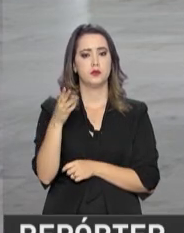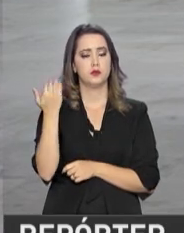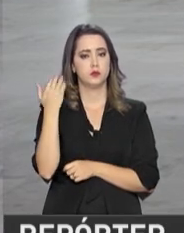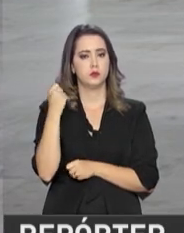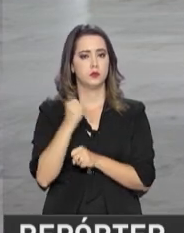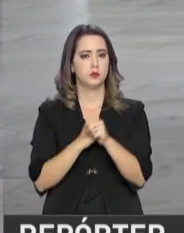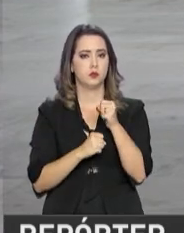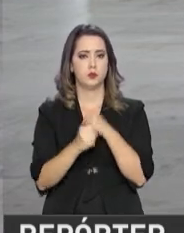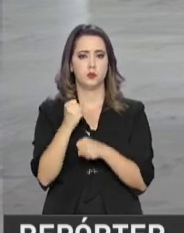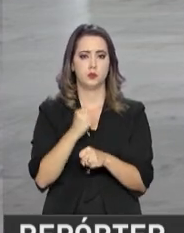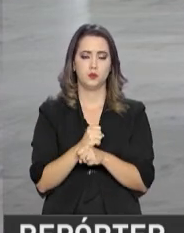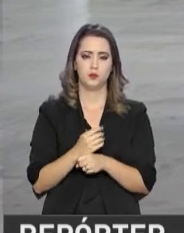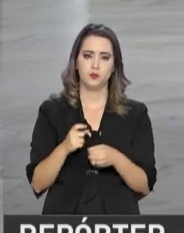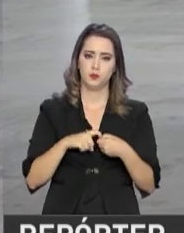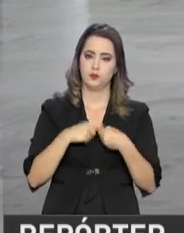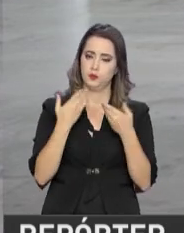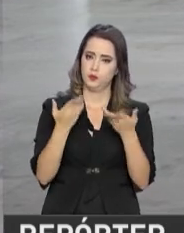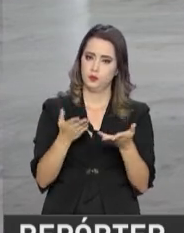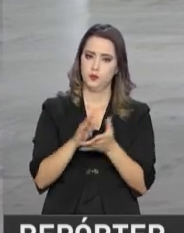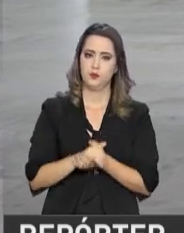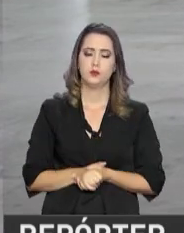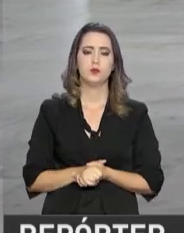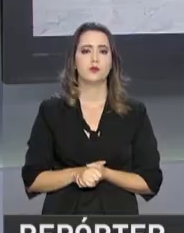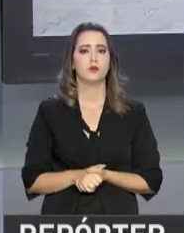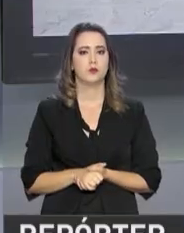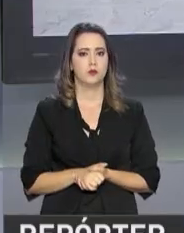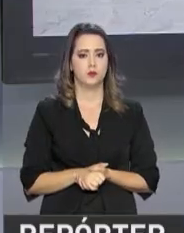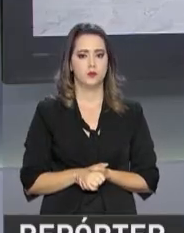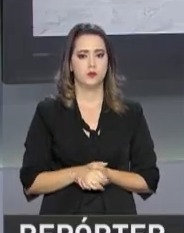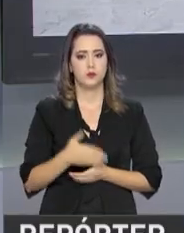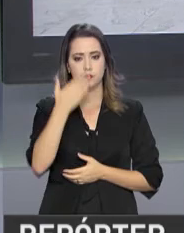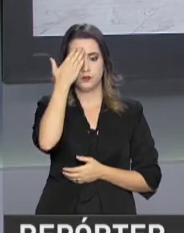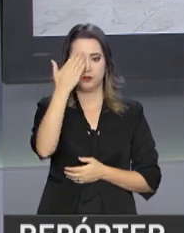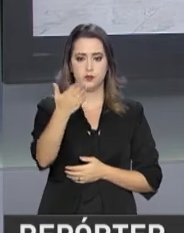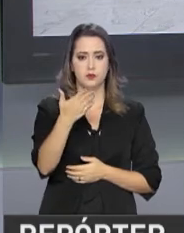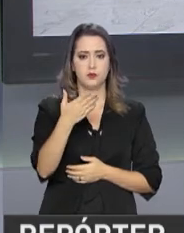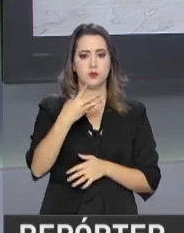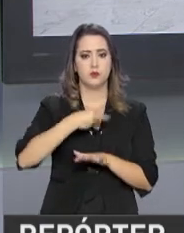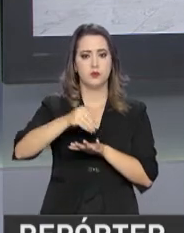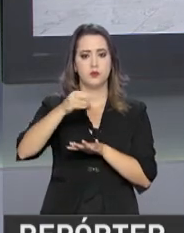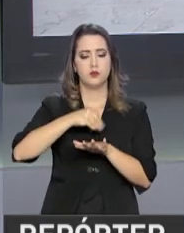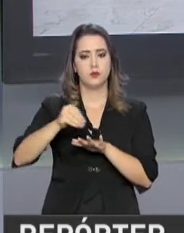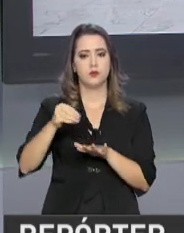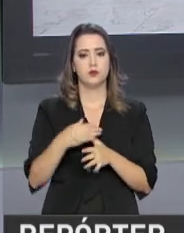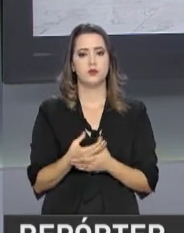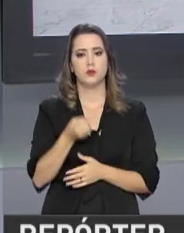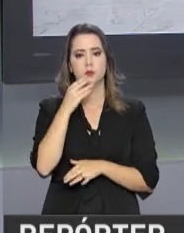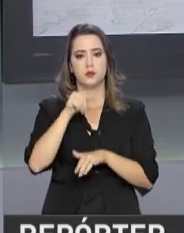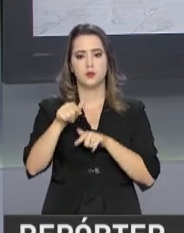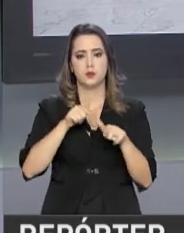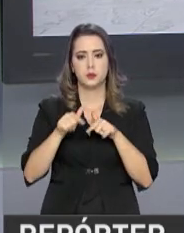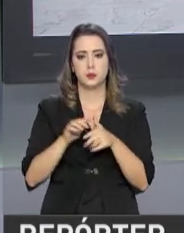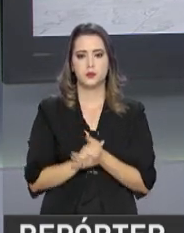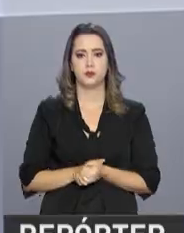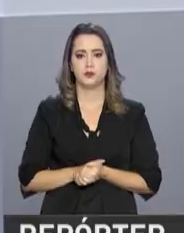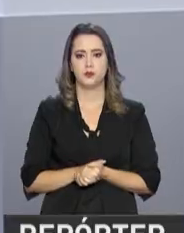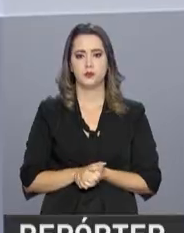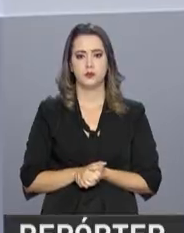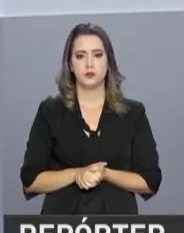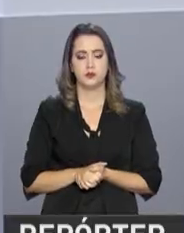passado eu voto com você no estúdio gabriela obrigada pelas informações ao vivo paulo bom trabalho